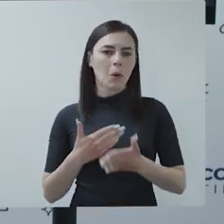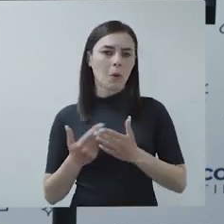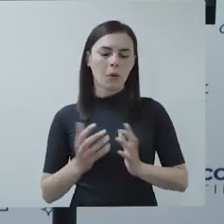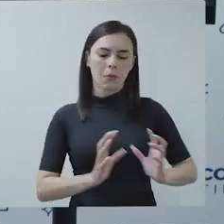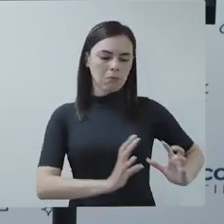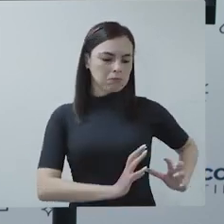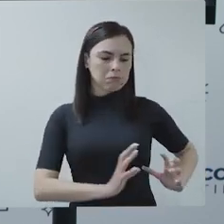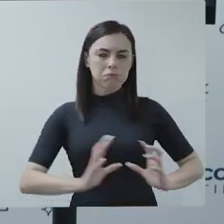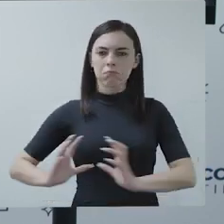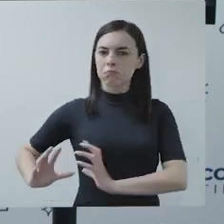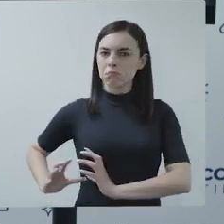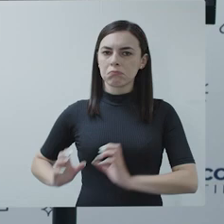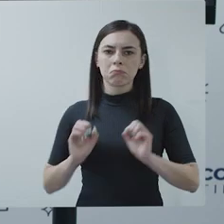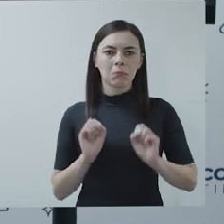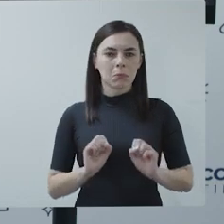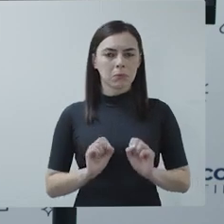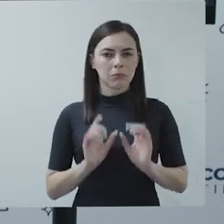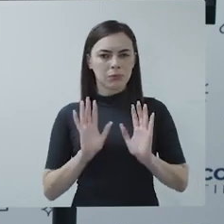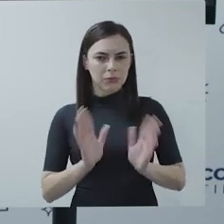lado. Colocaram?